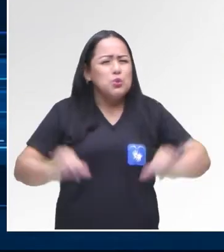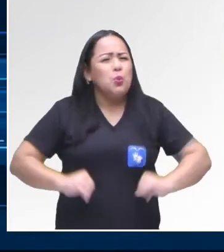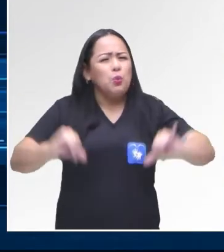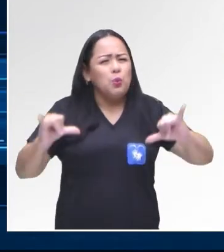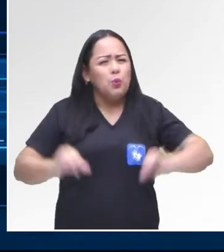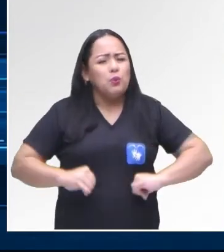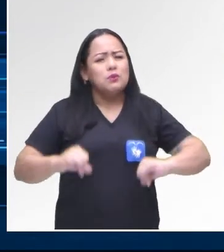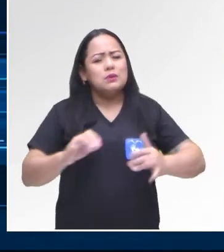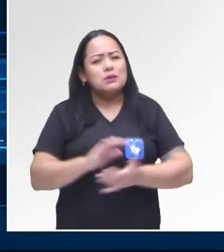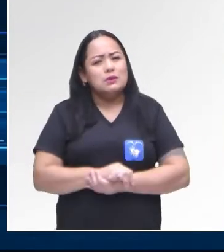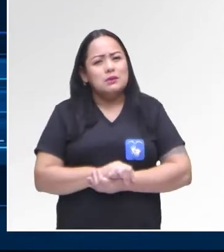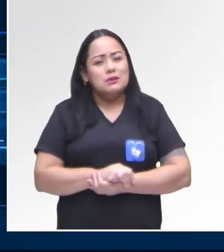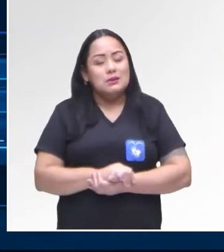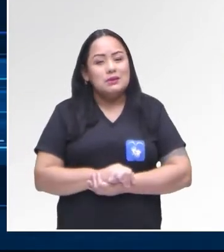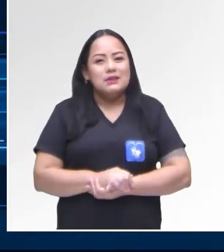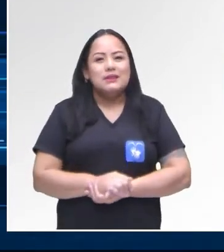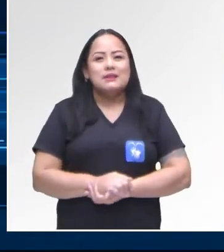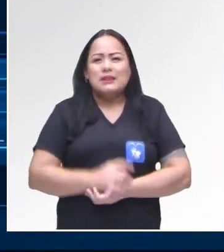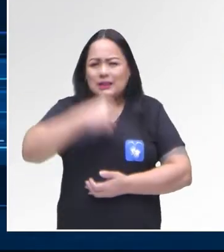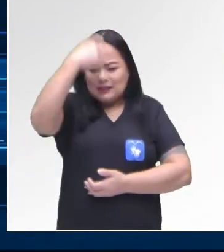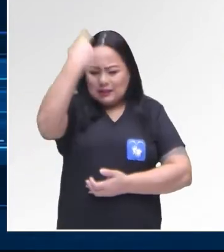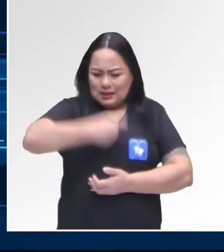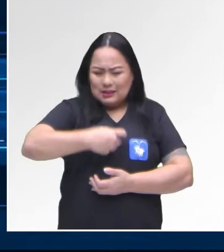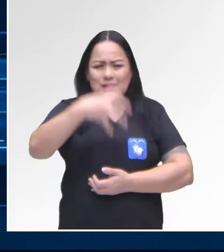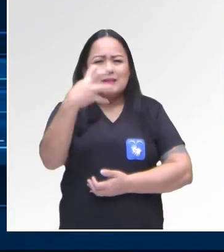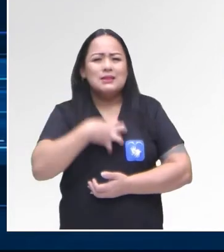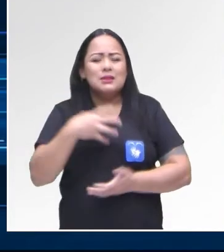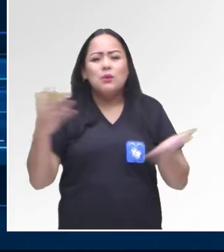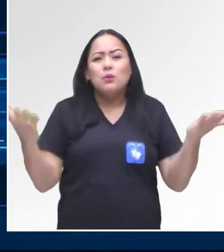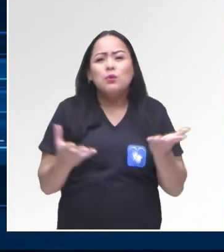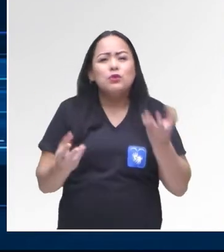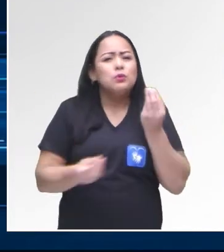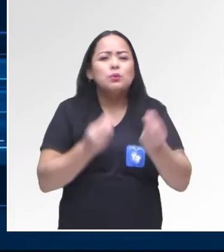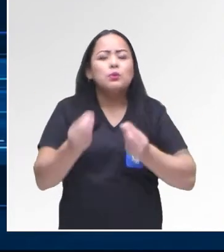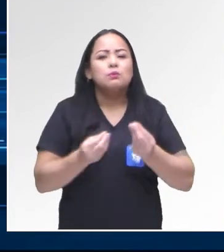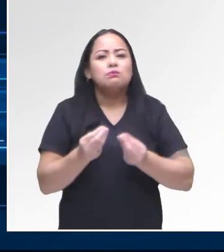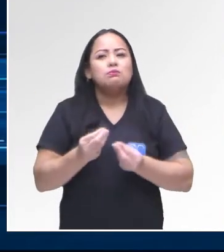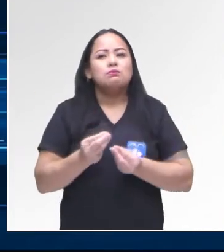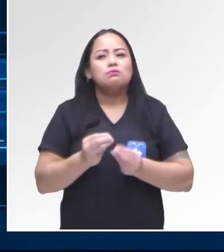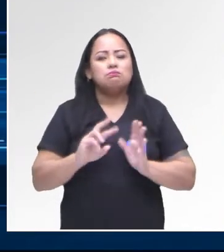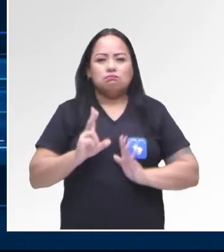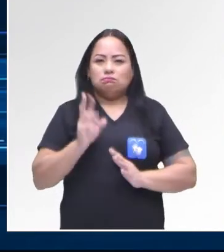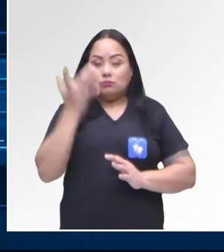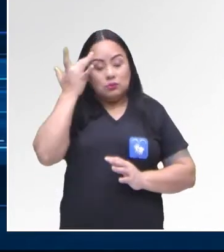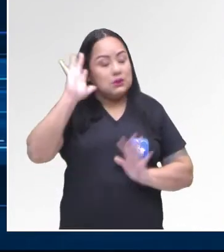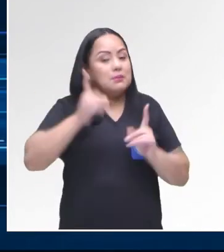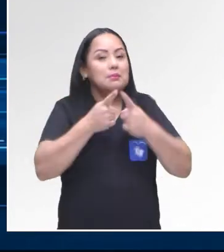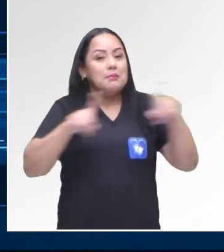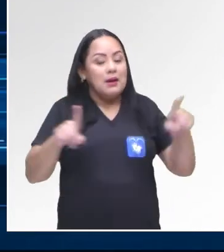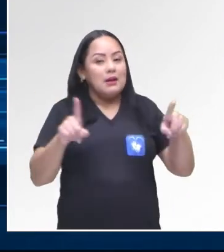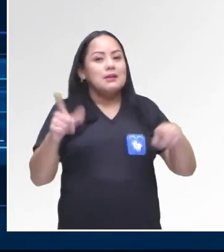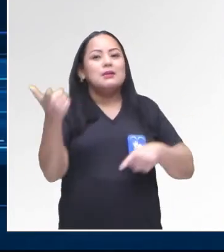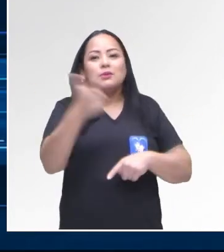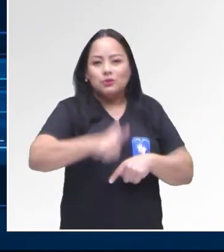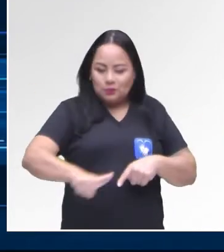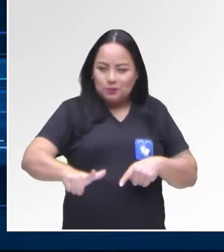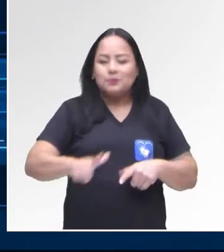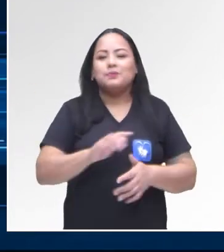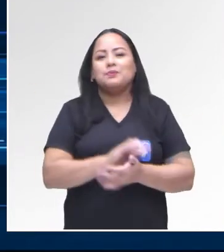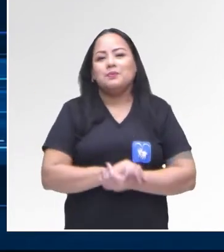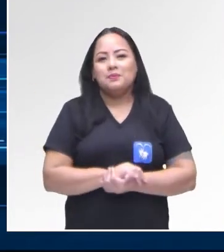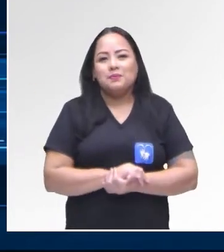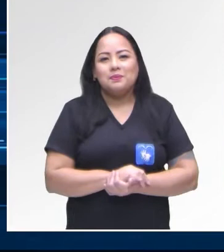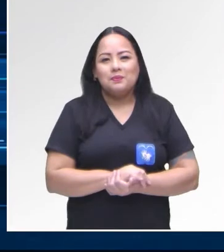O quanto isso traz do estado de espírito do homem hoje? Não sabemos. Mas ele continua.